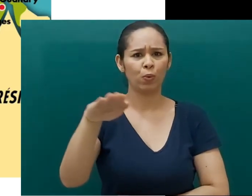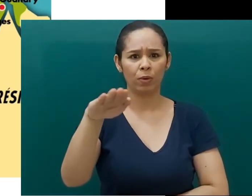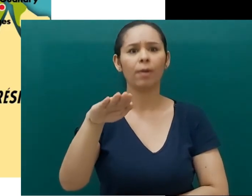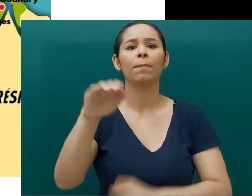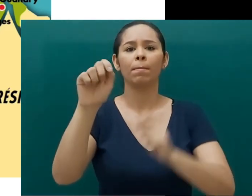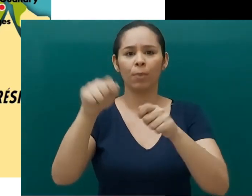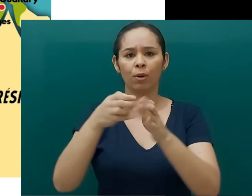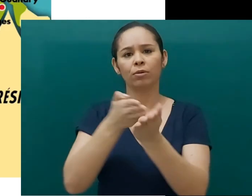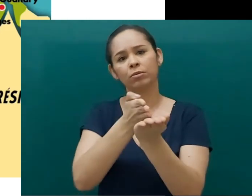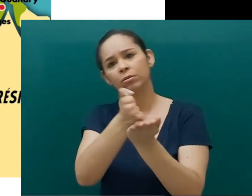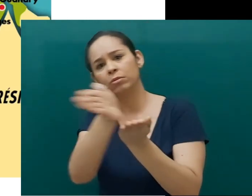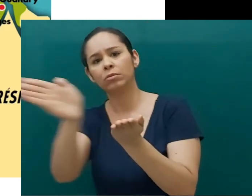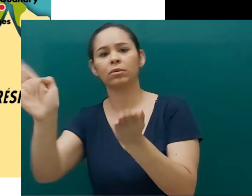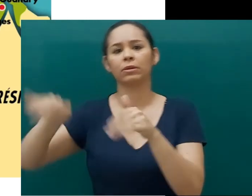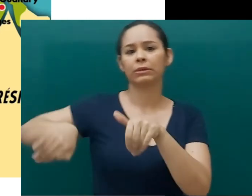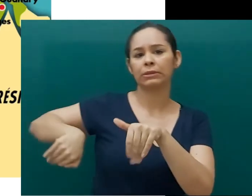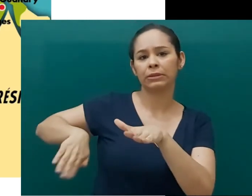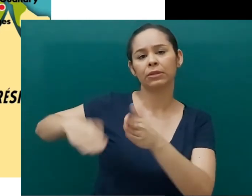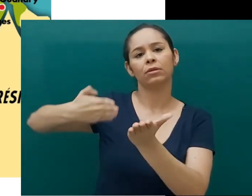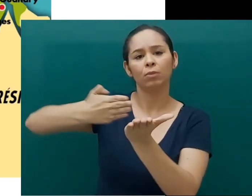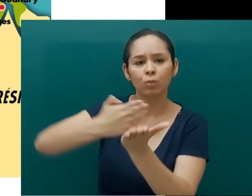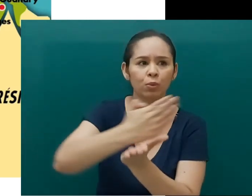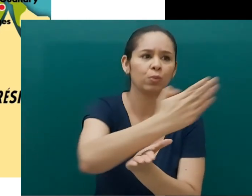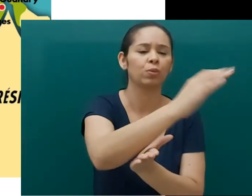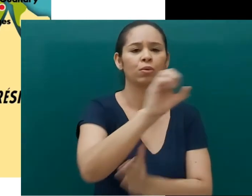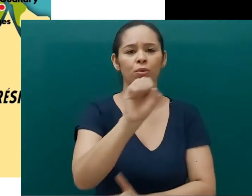também. Pode ir de carro.